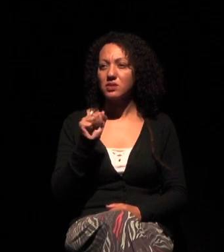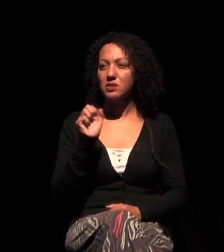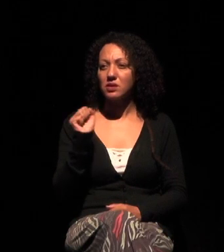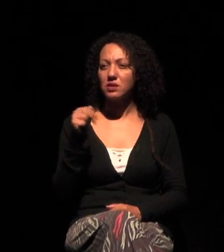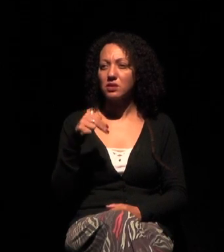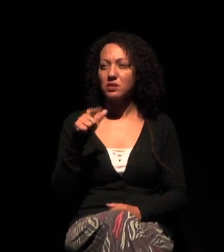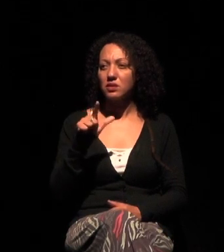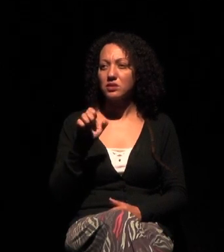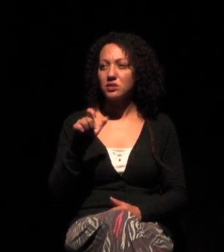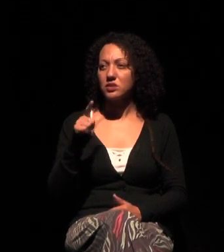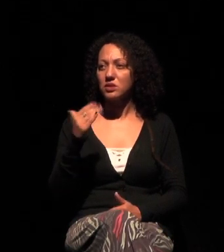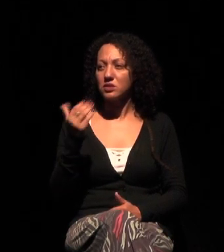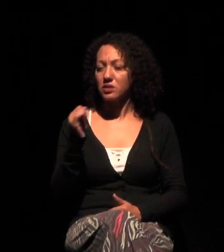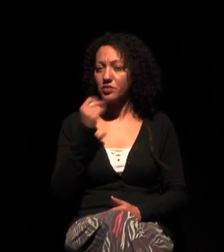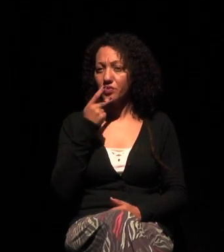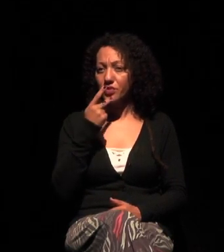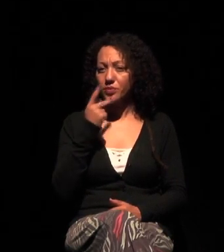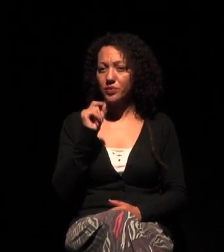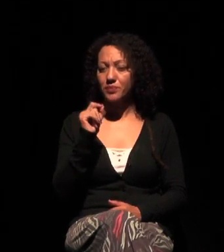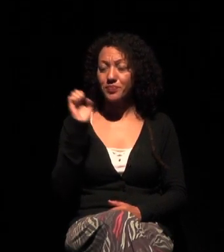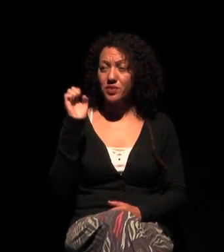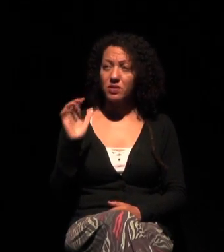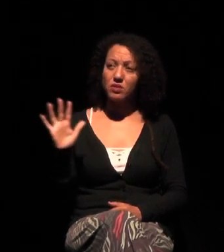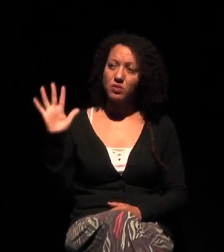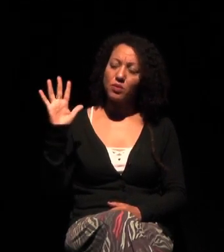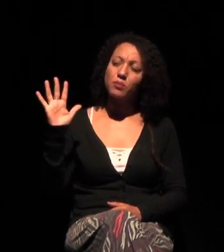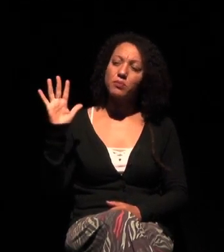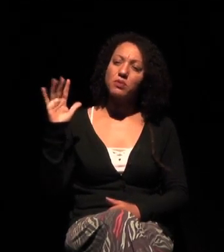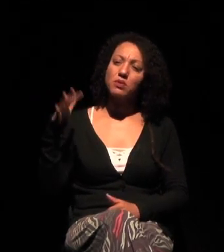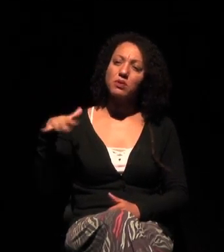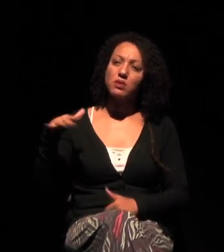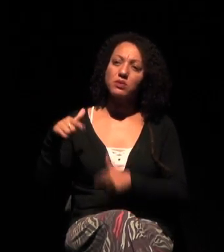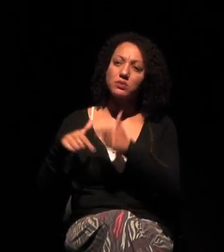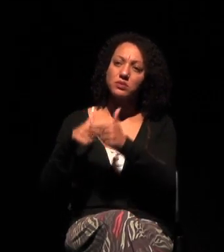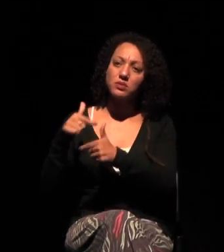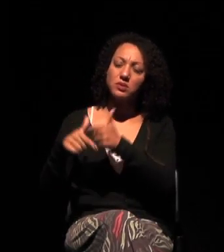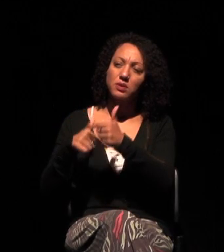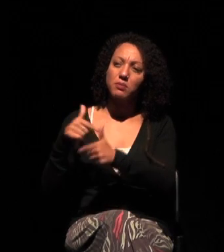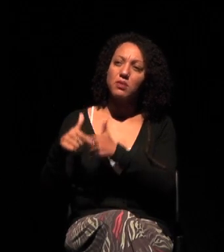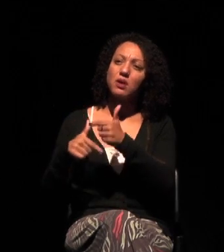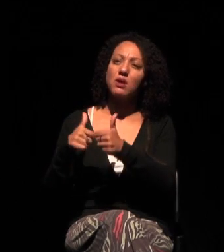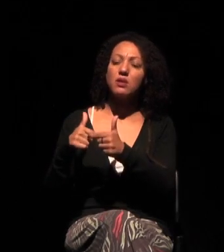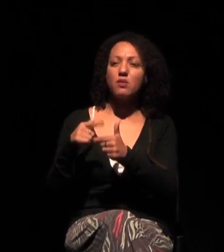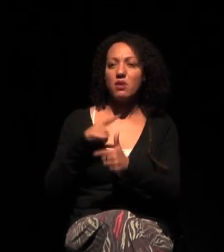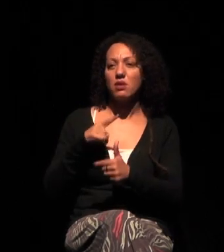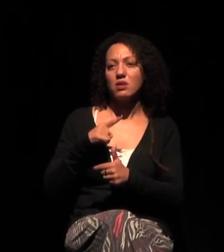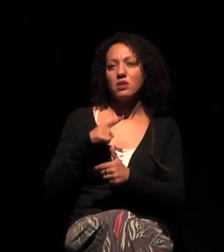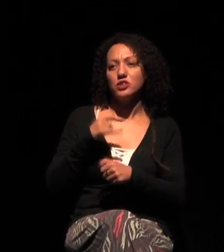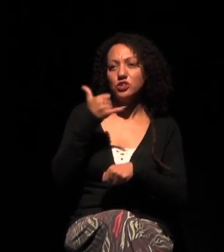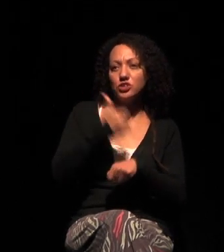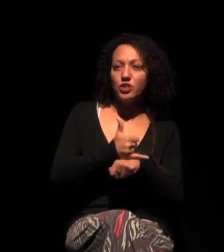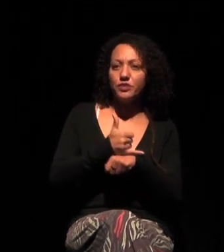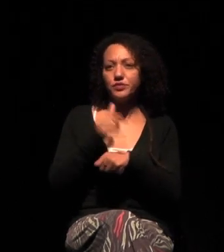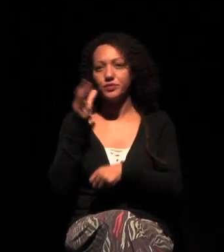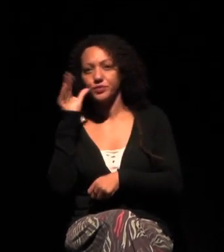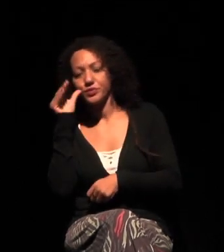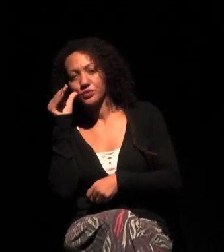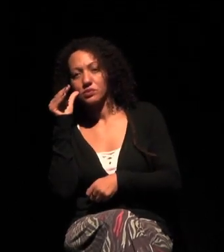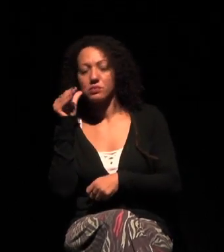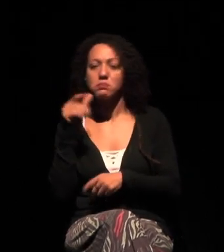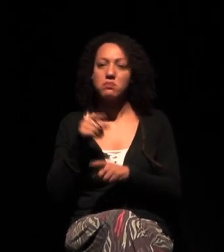diz na europa e relação do trabalho ainda e empregador empregado contudo